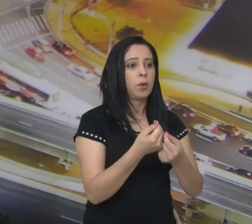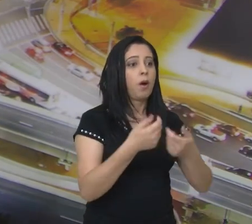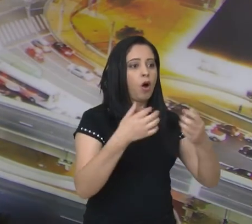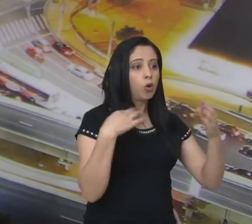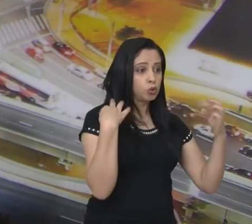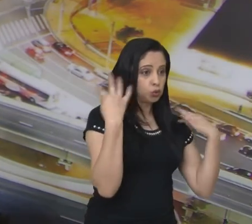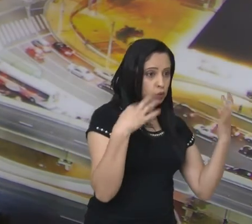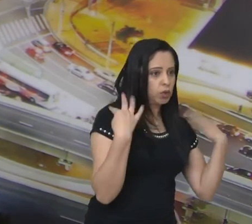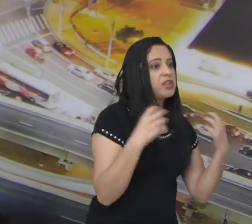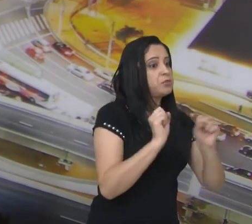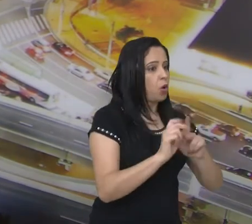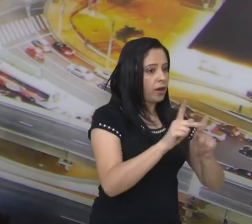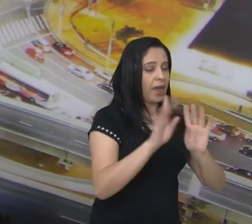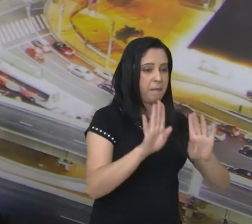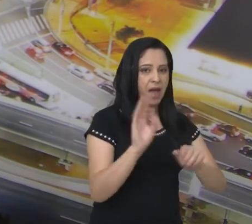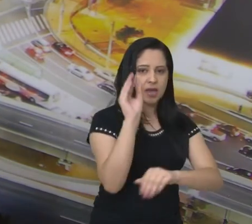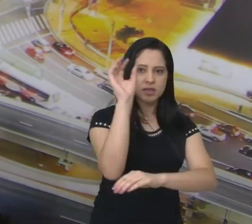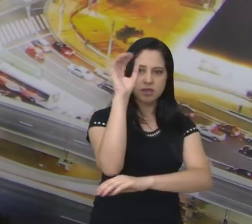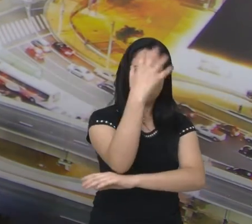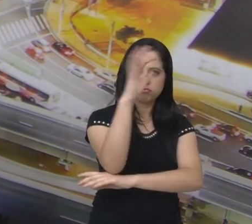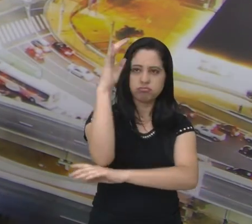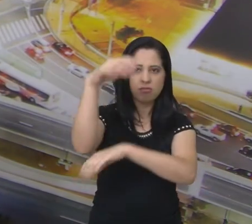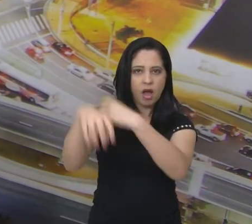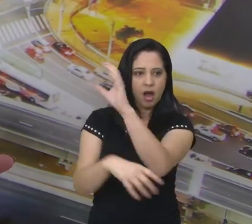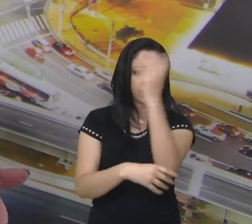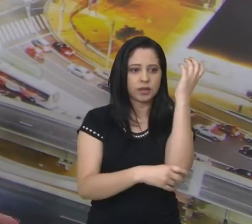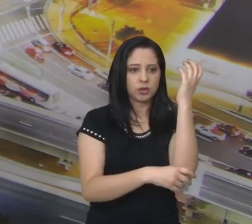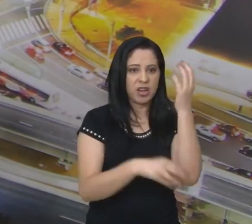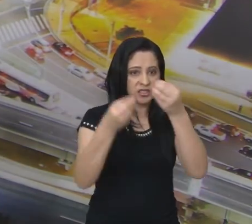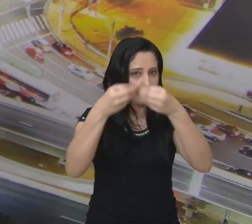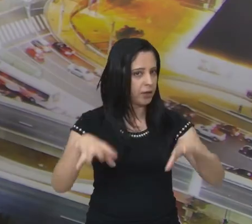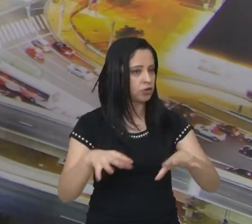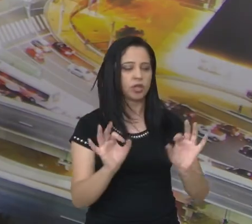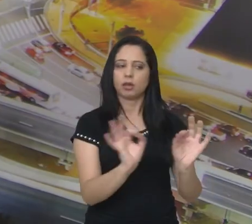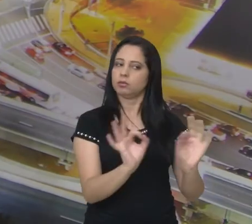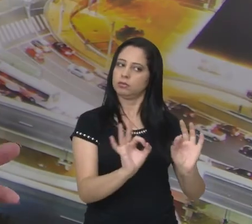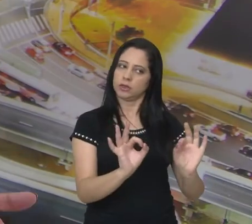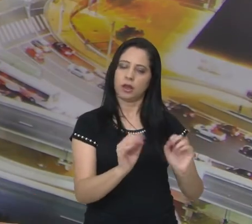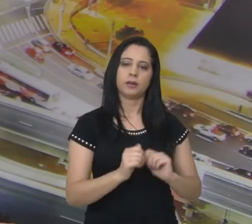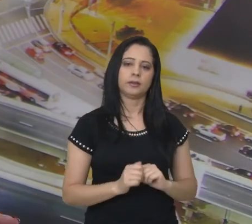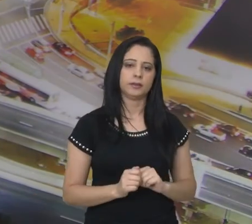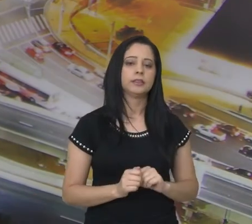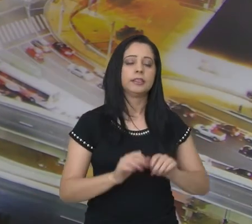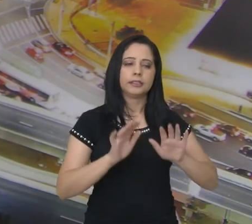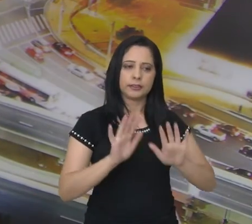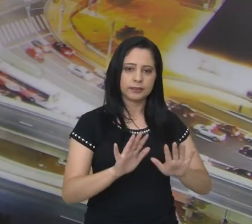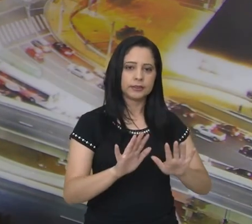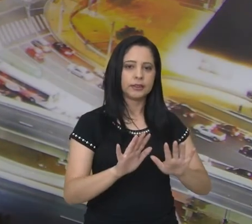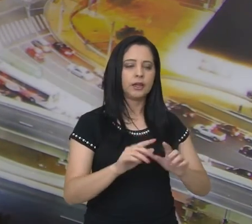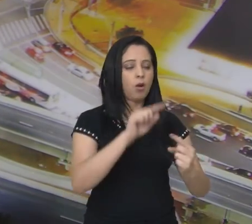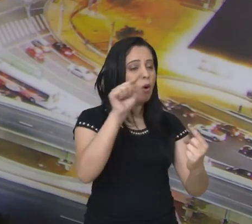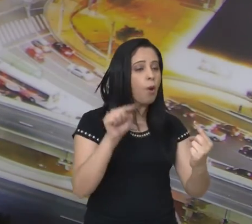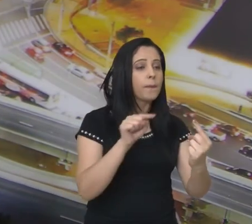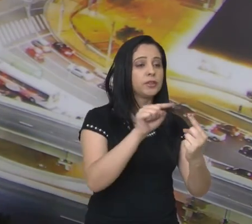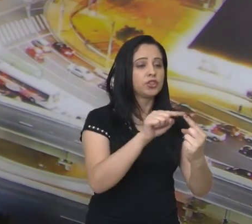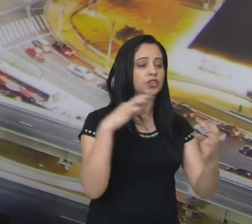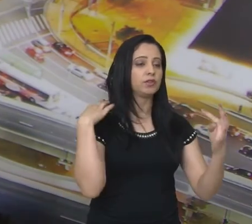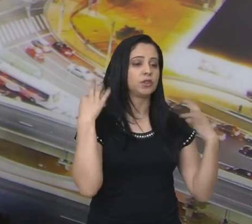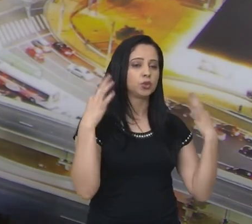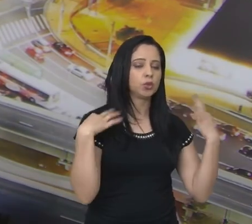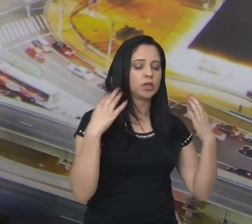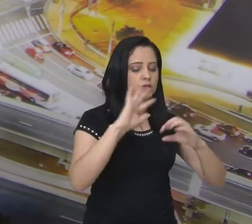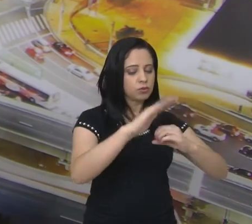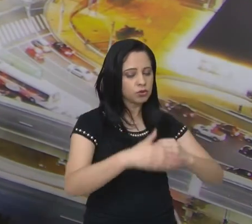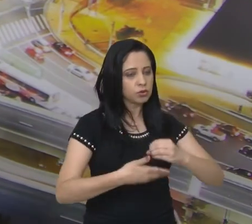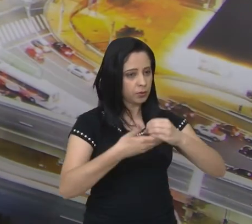é um turismo que não agride a natureza e que seja bom para todos, para toda a sociedade a que ele pertence.